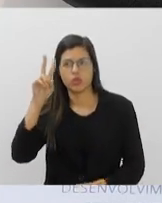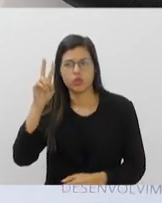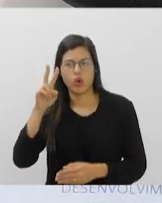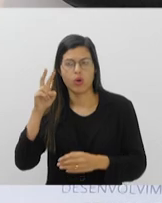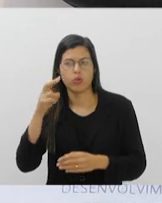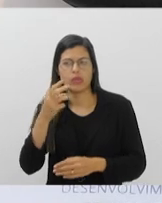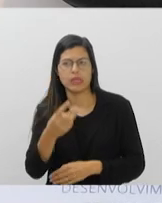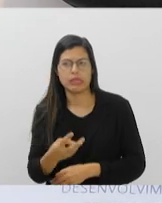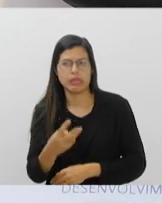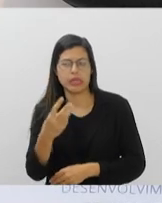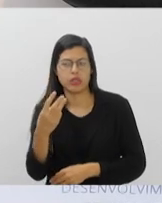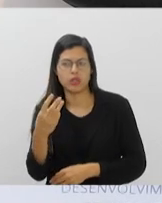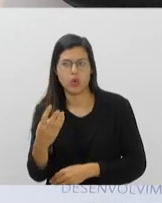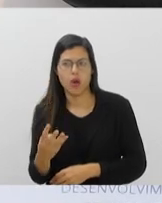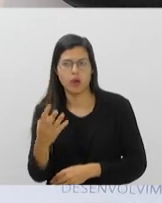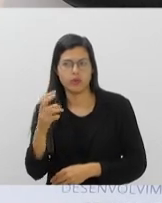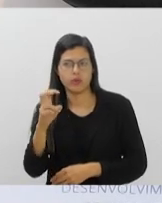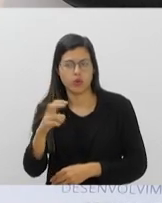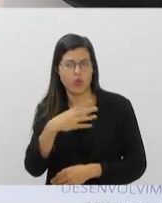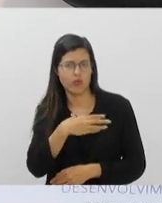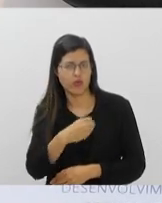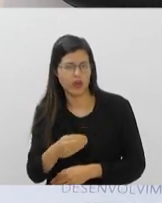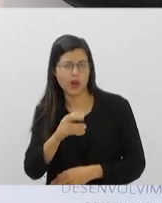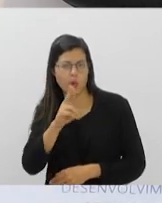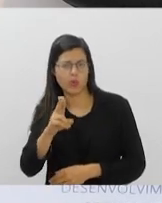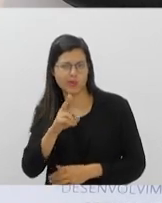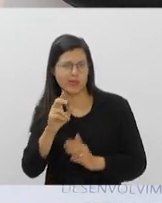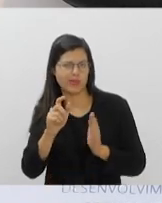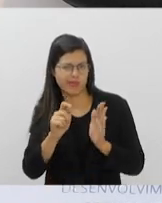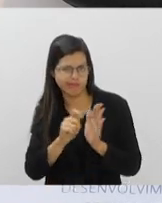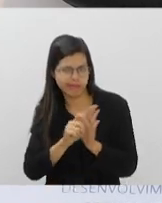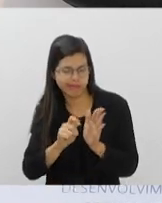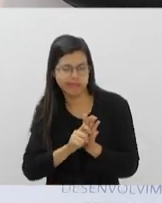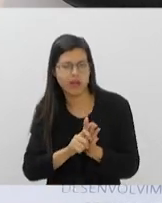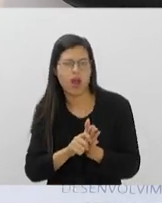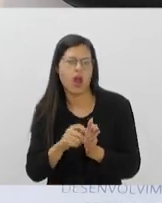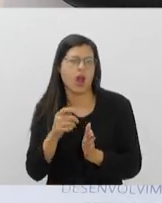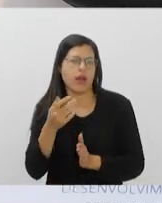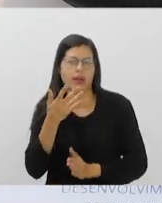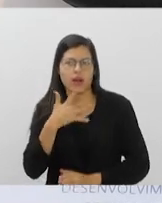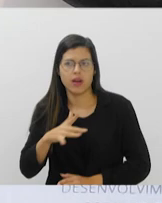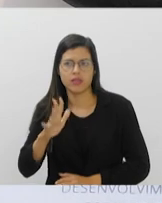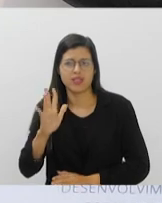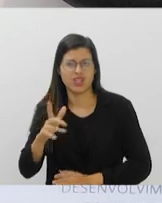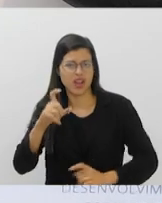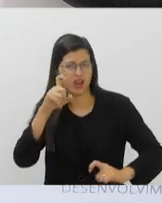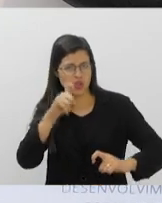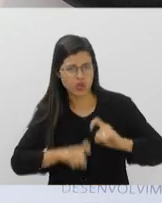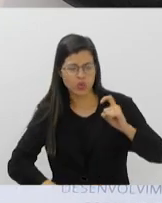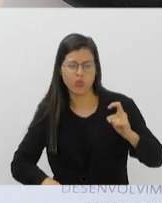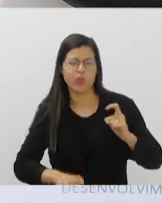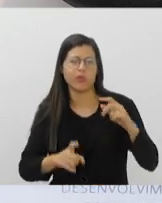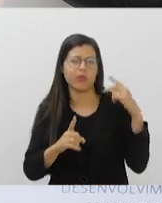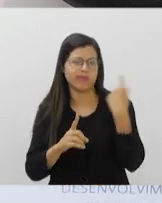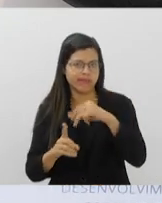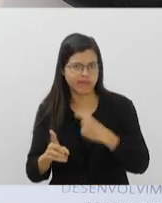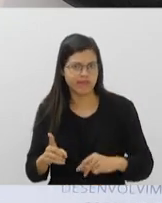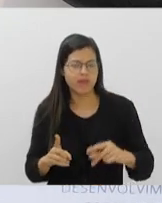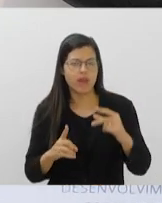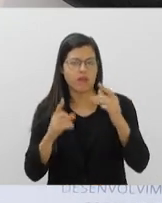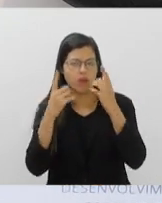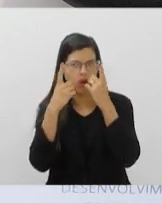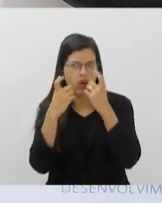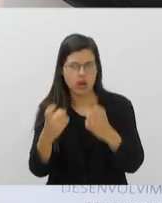quatro cinco filhos ela usuário de drogas as crianças eh já passaram por estupro eh eh espancamento criança com